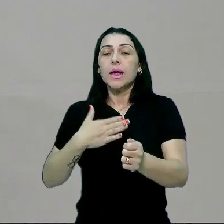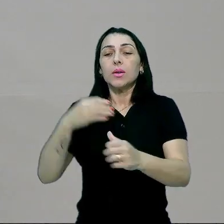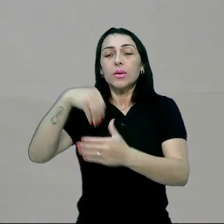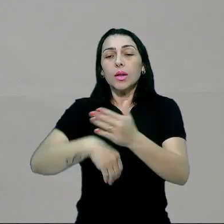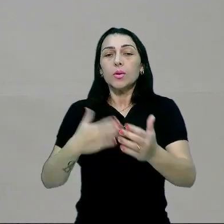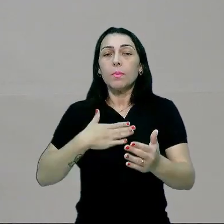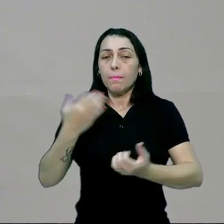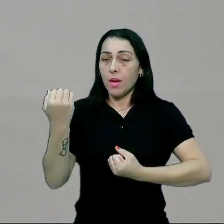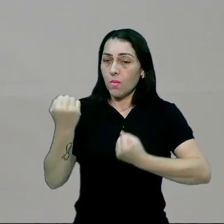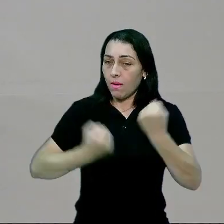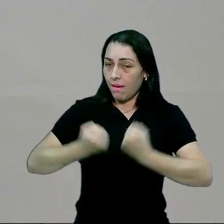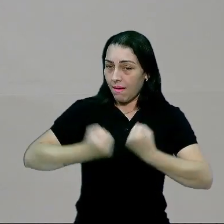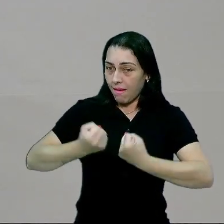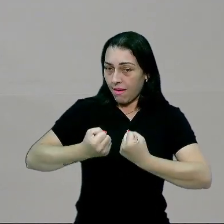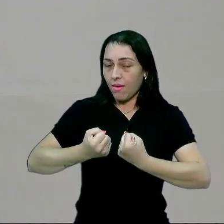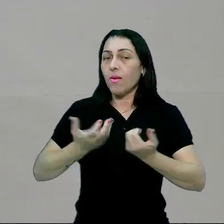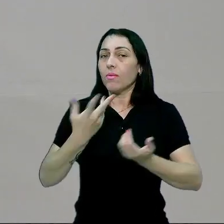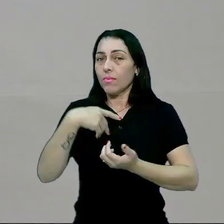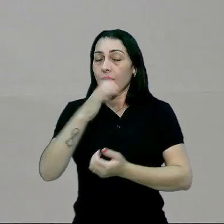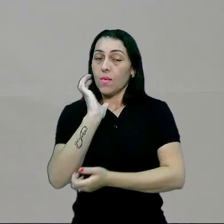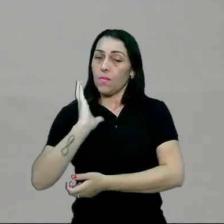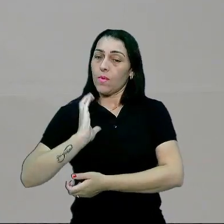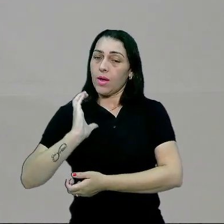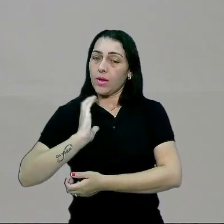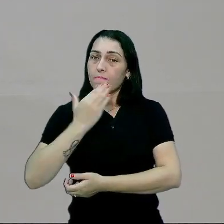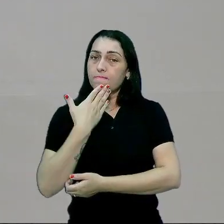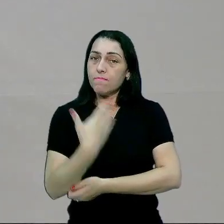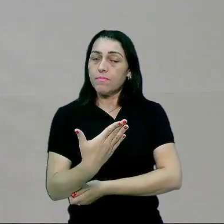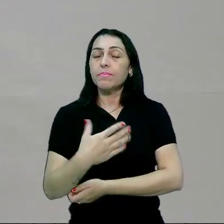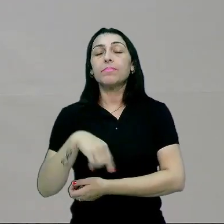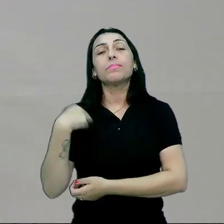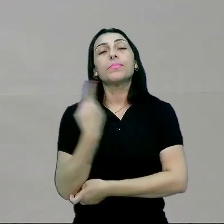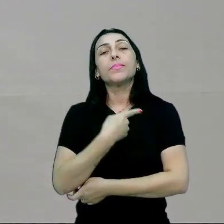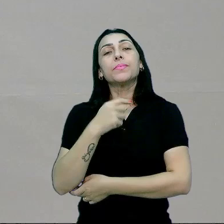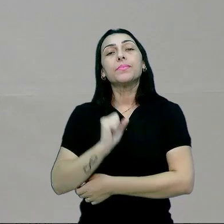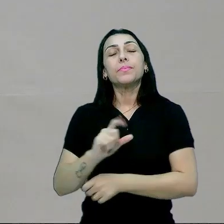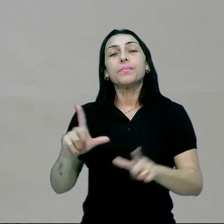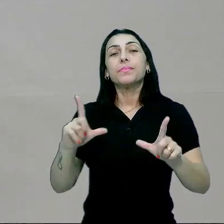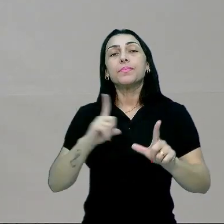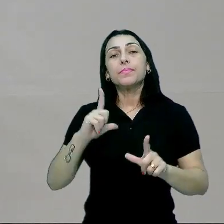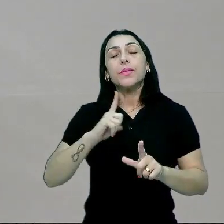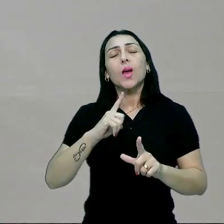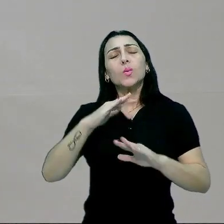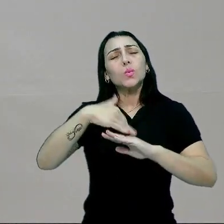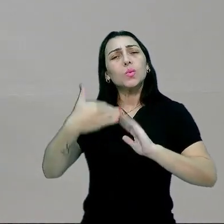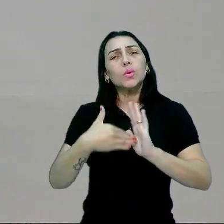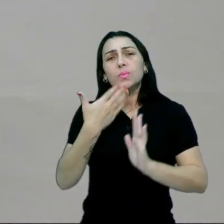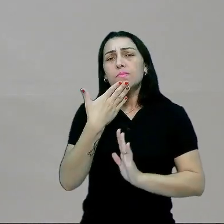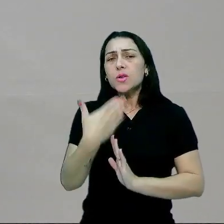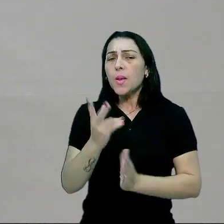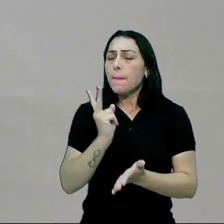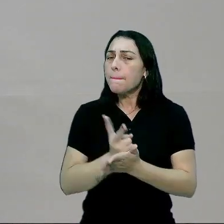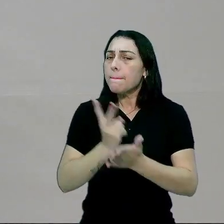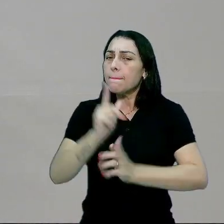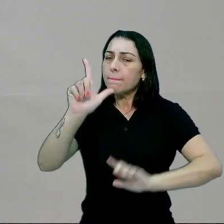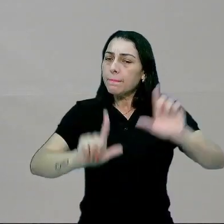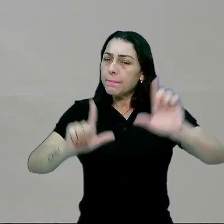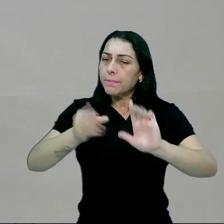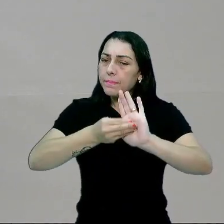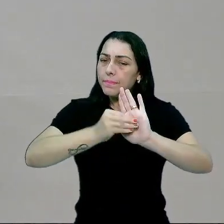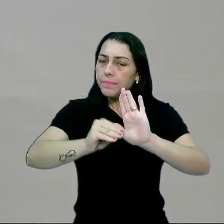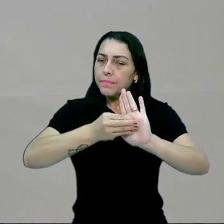aí é o apelo moral, o apelo ético. Então nós podemos ter todos os tipos de apelo em uma mesma